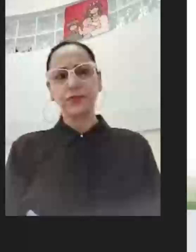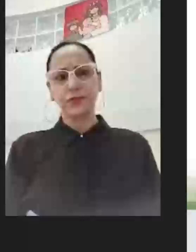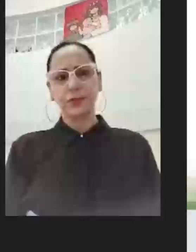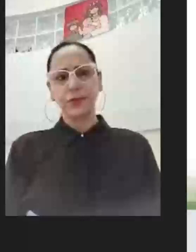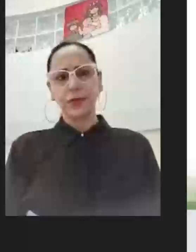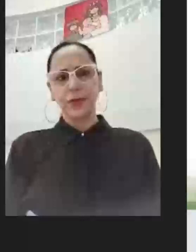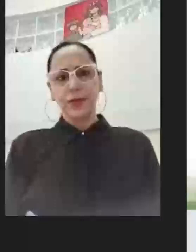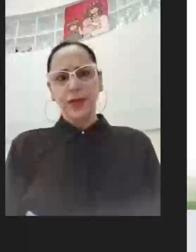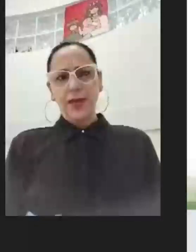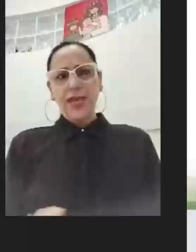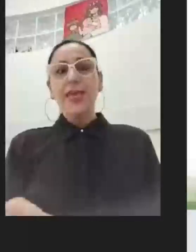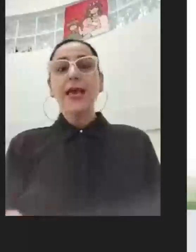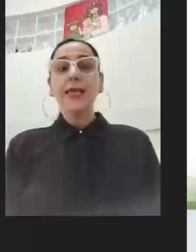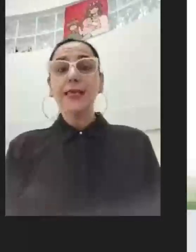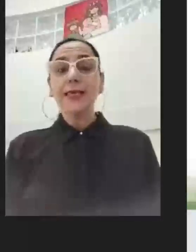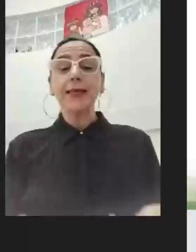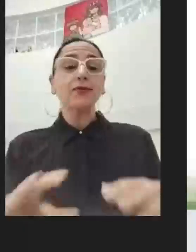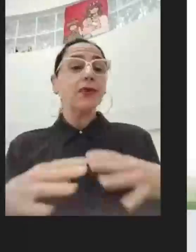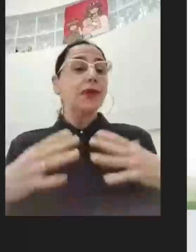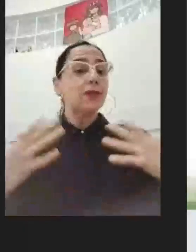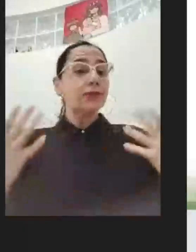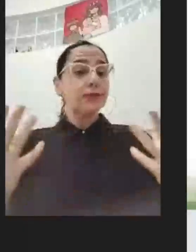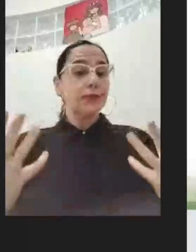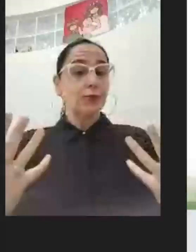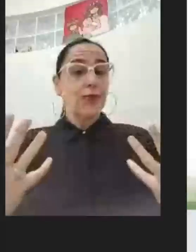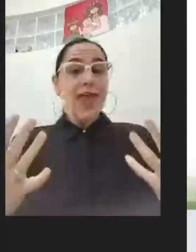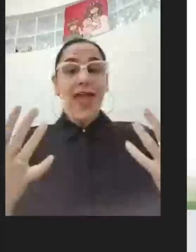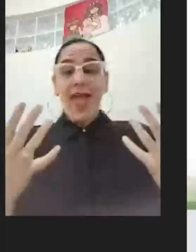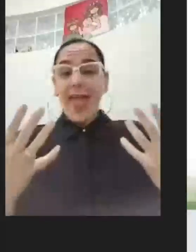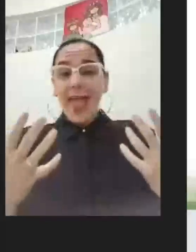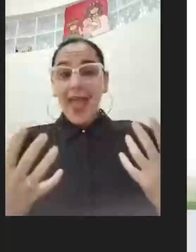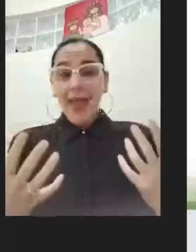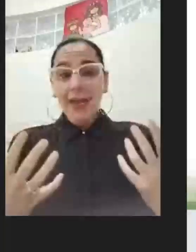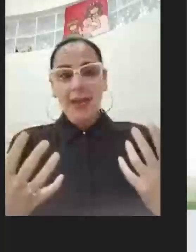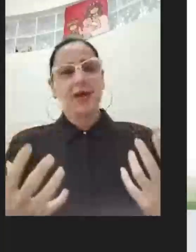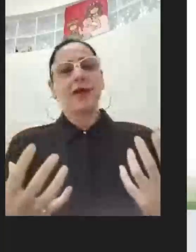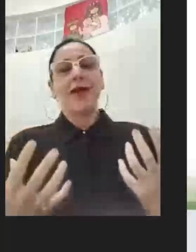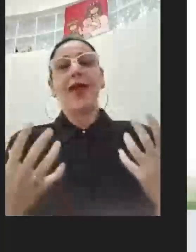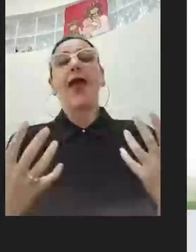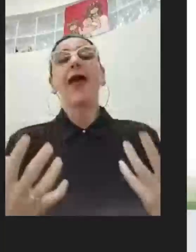quem é destro, é destro. E aí, o que aconteceu?